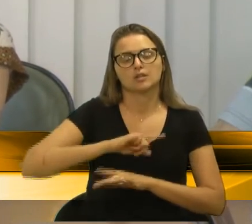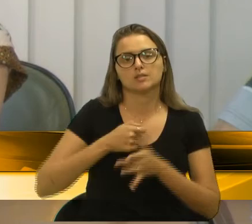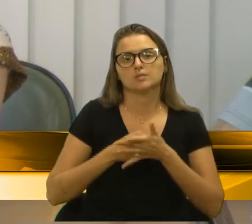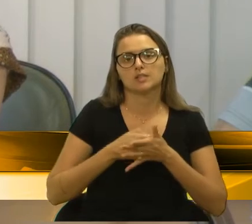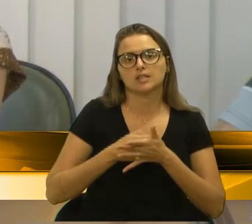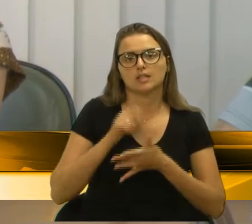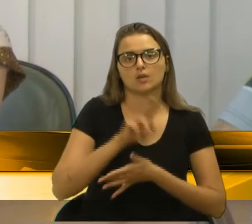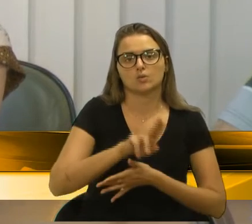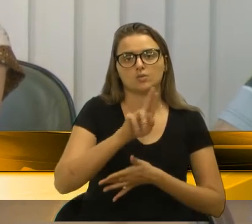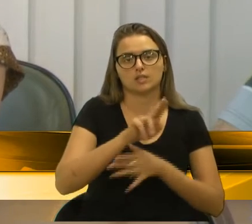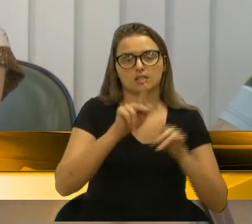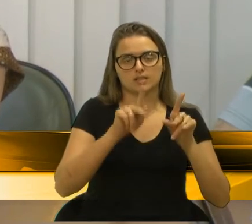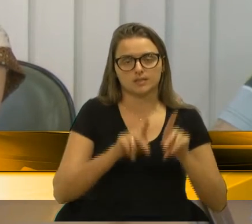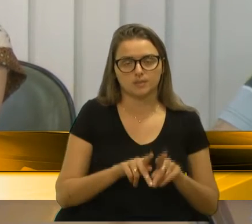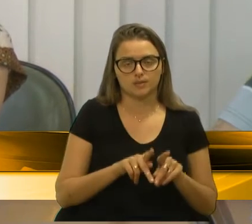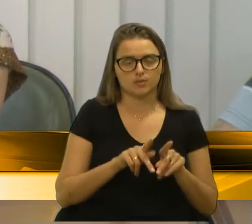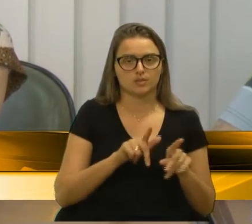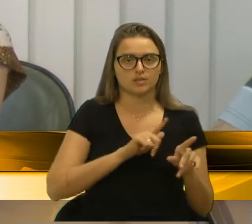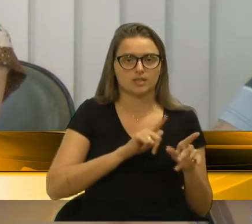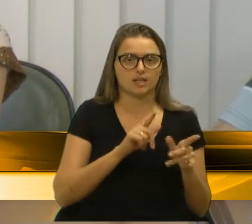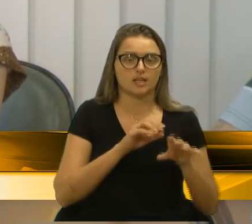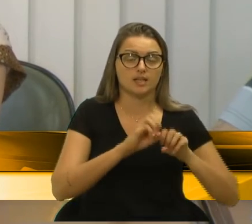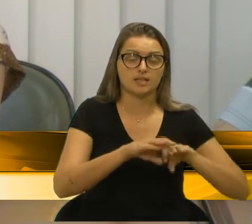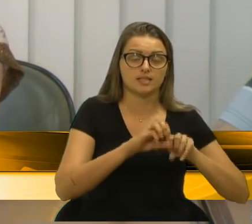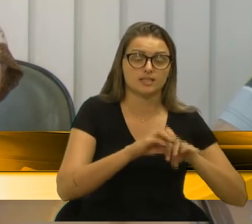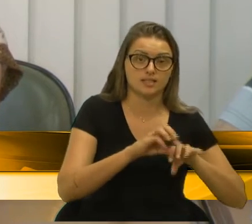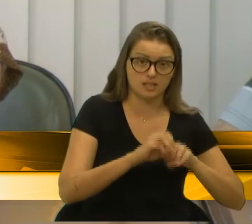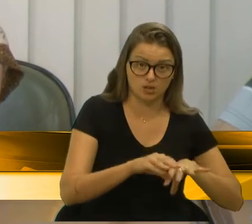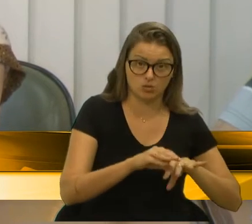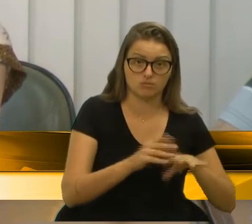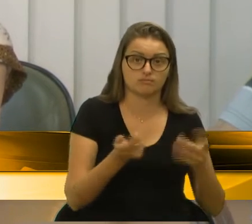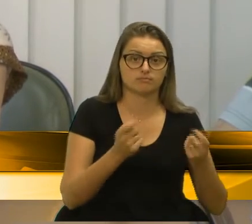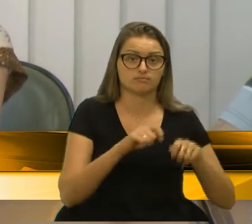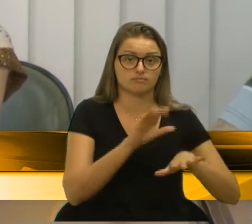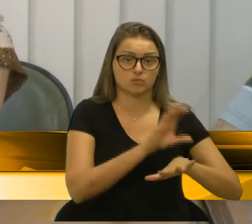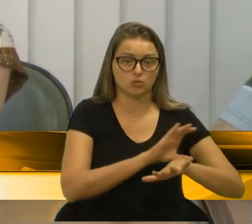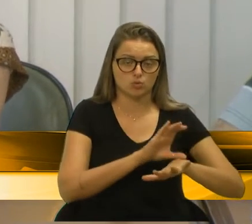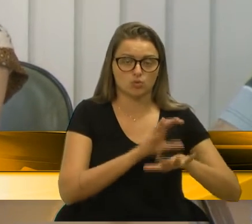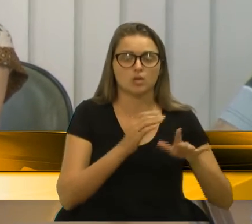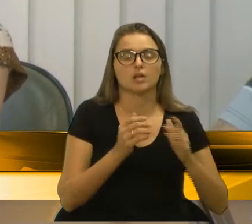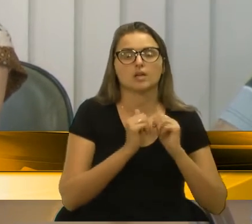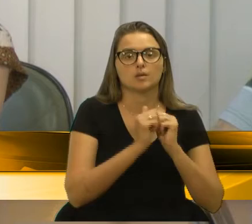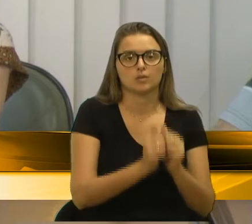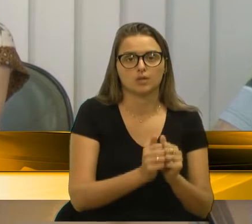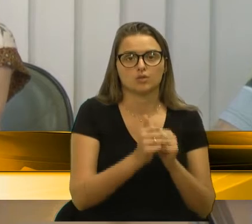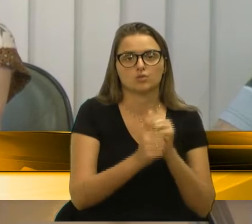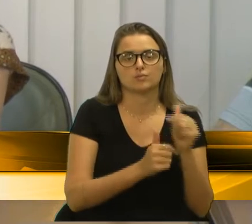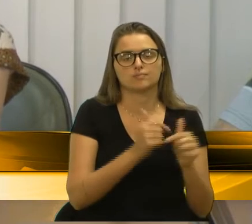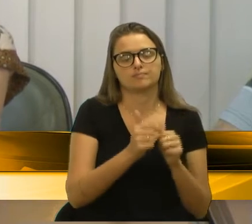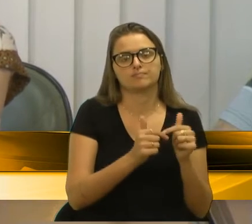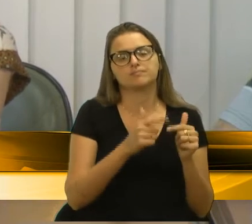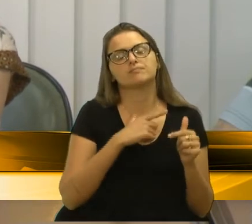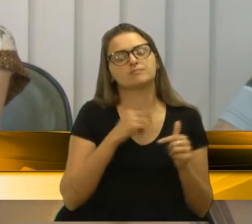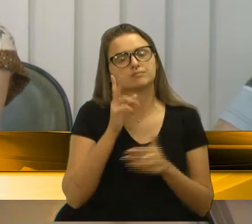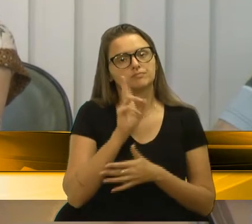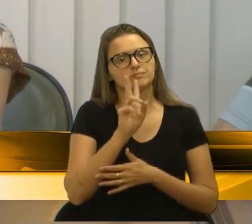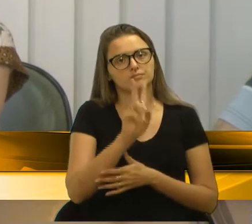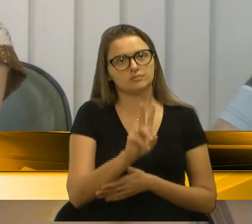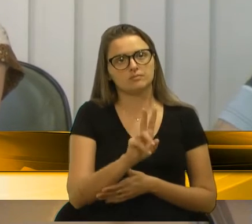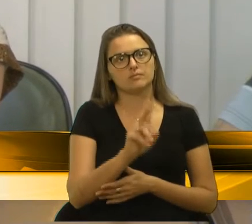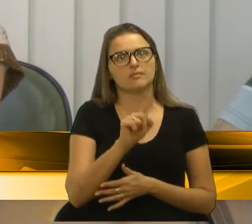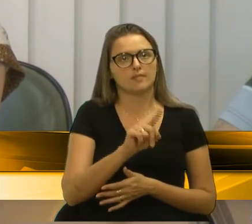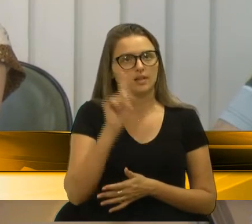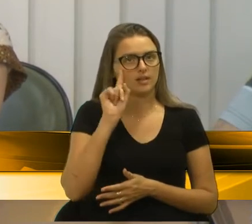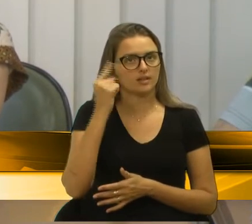pessoas que sejam com mais de 60 anos, capacitá-las para que elas possam estar integradas ao serviço e ver realmente da capacidade. Isso é uma